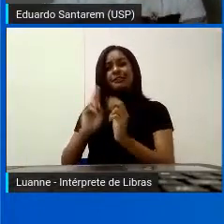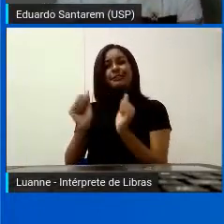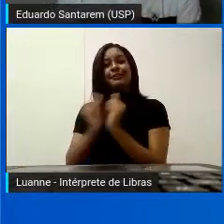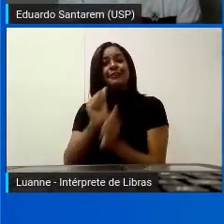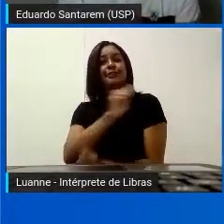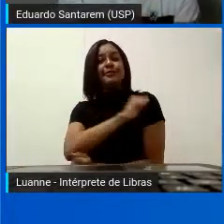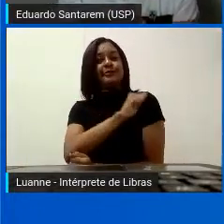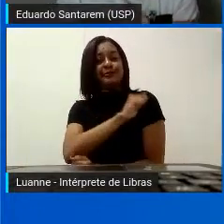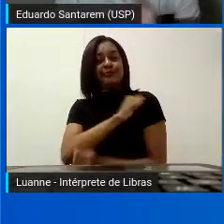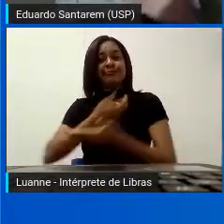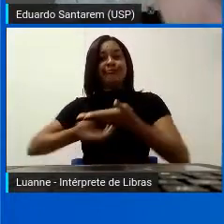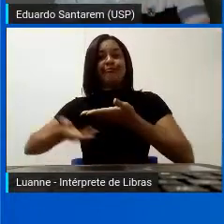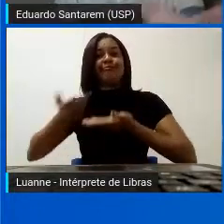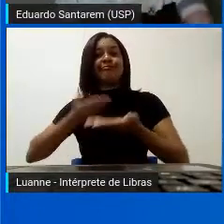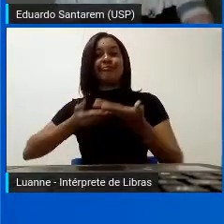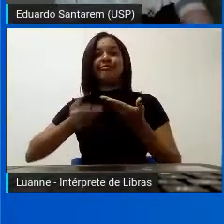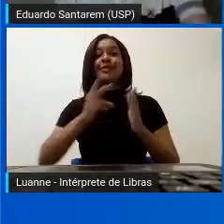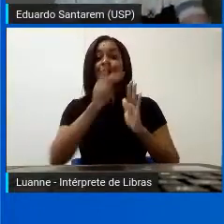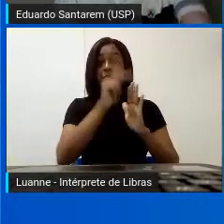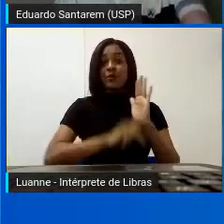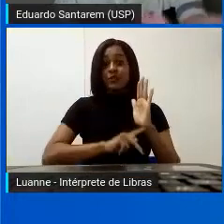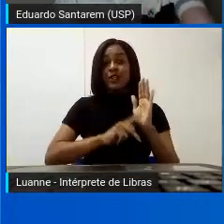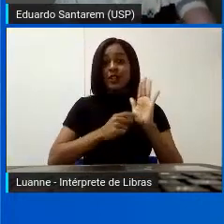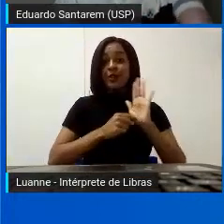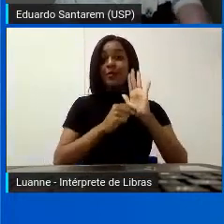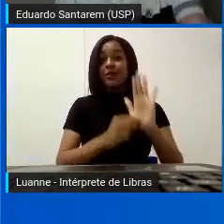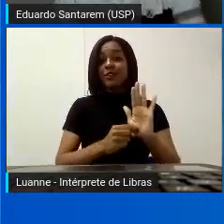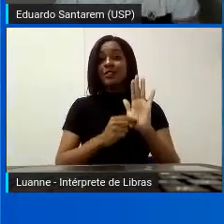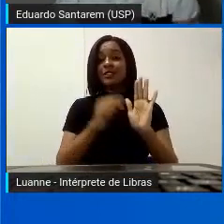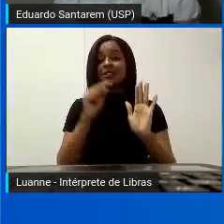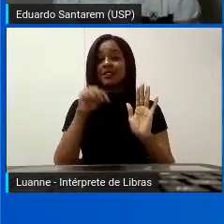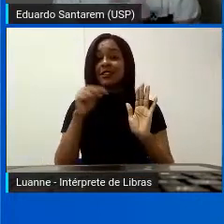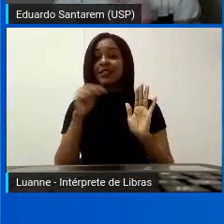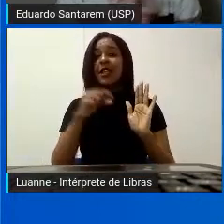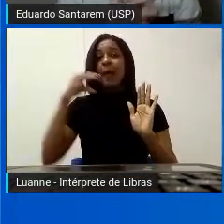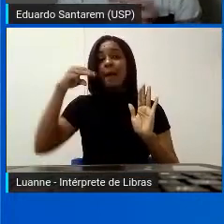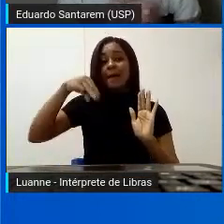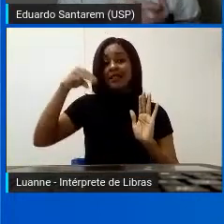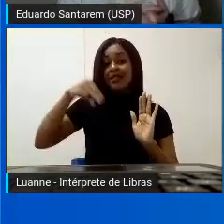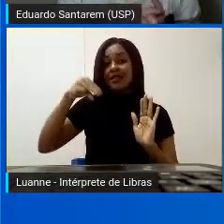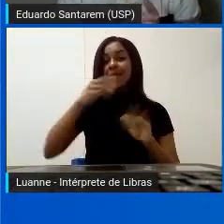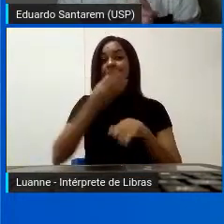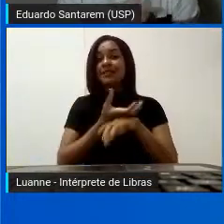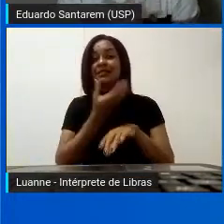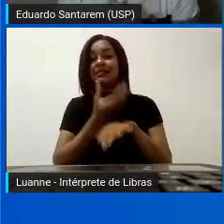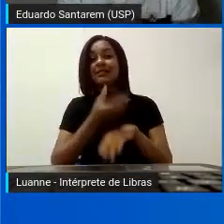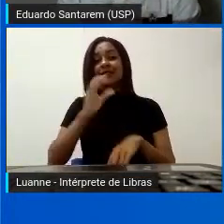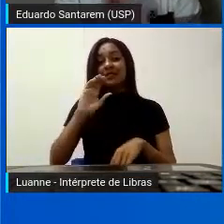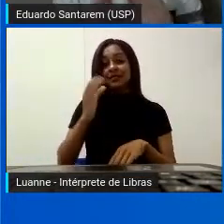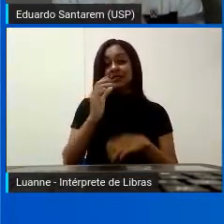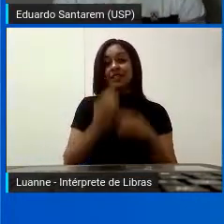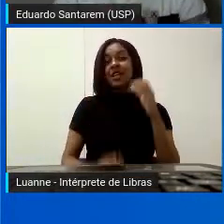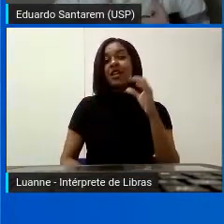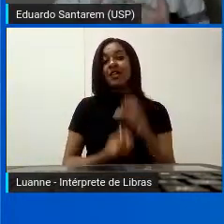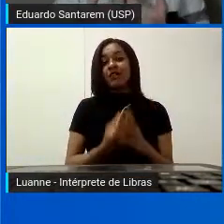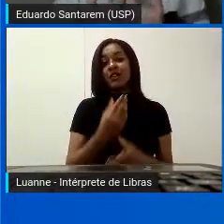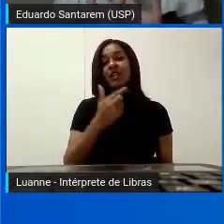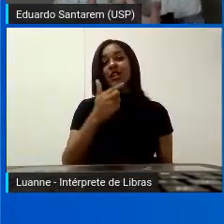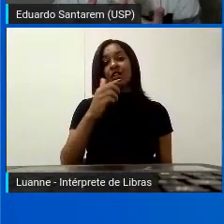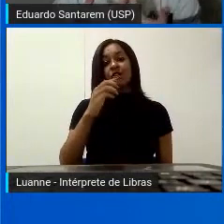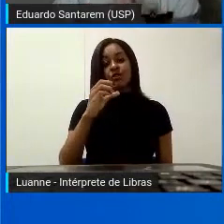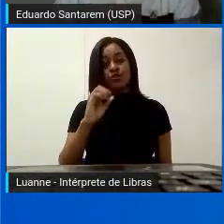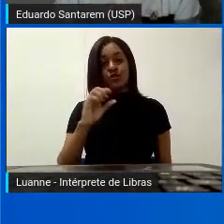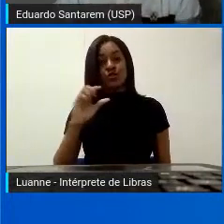selecionei alguns projetos para mostrar aqui então esse projeto aqui de simulações de matemática e ciência né que foi fundado em 2002 é um projeto